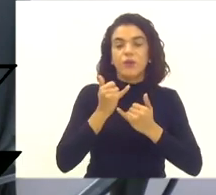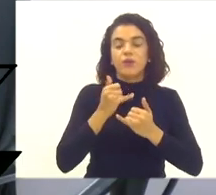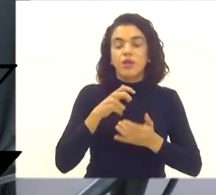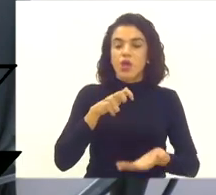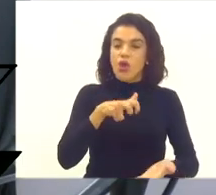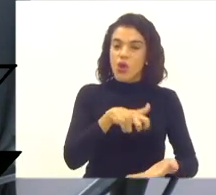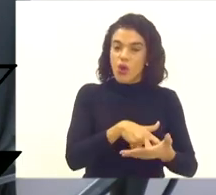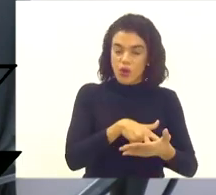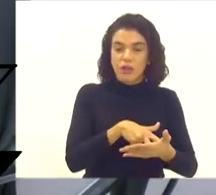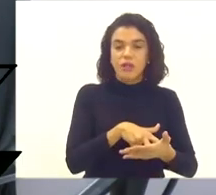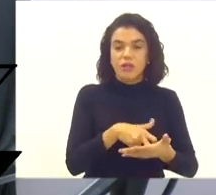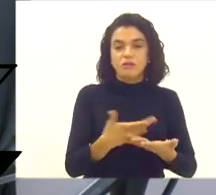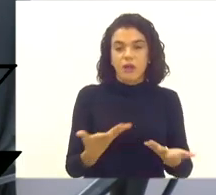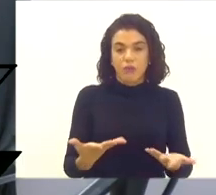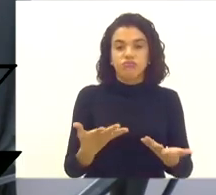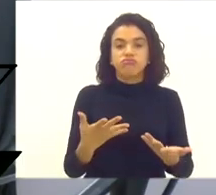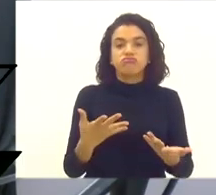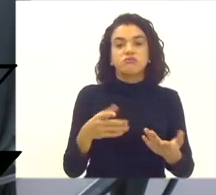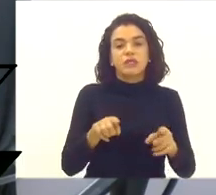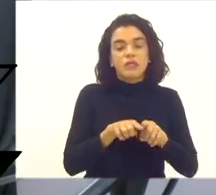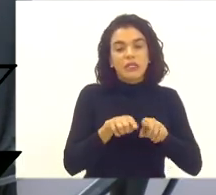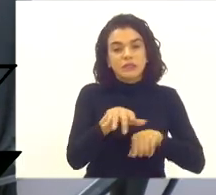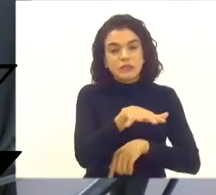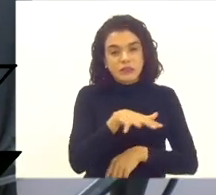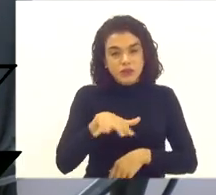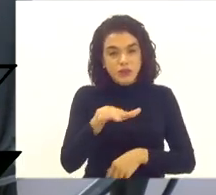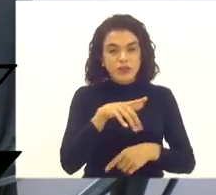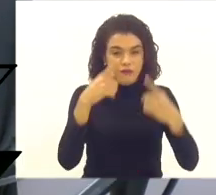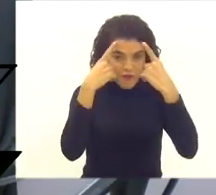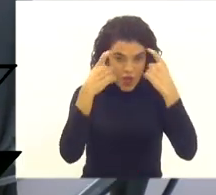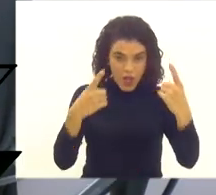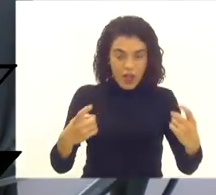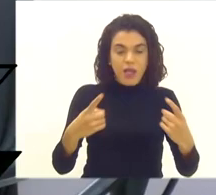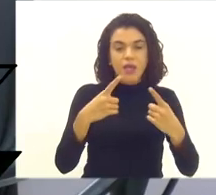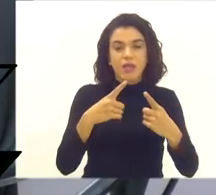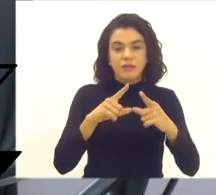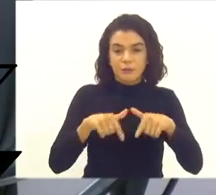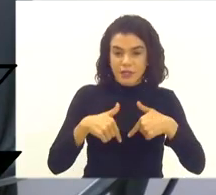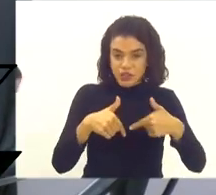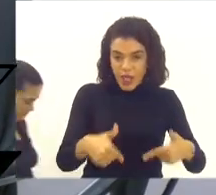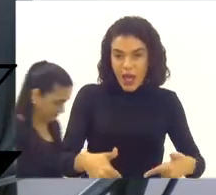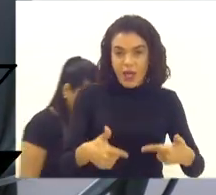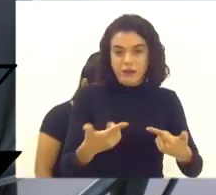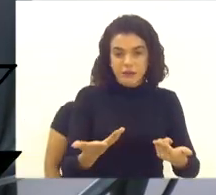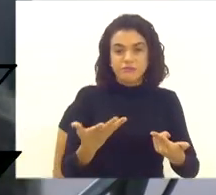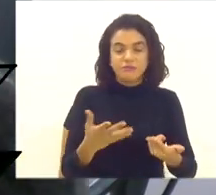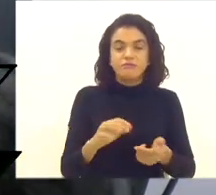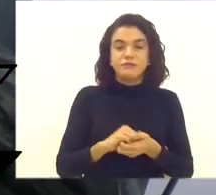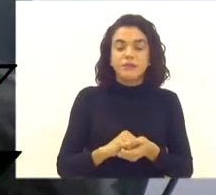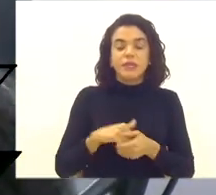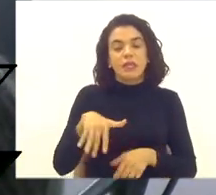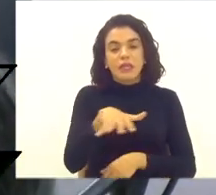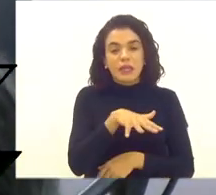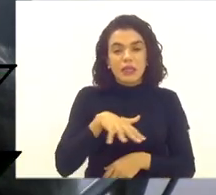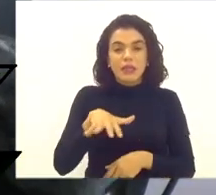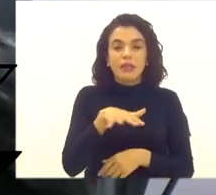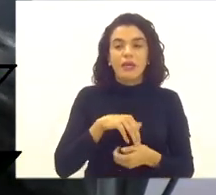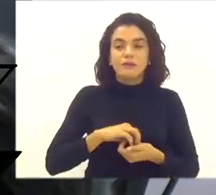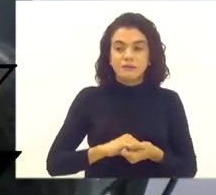desse desses fatos de violência política praticada aí é na